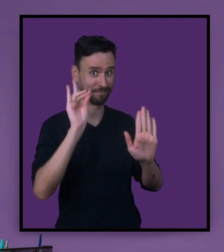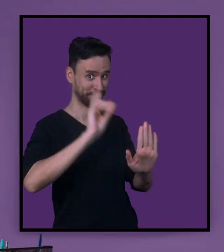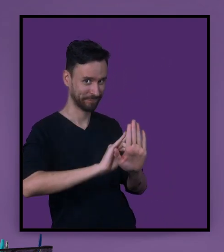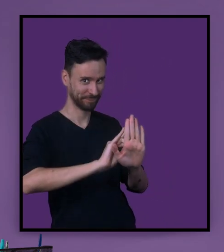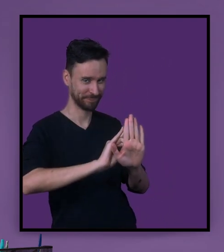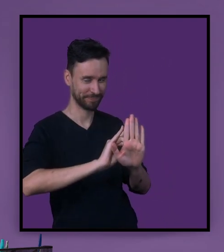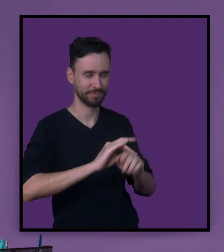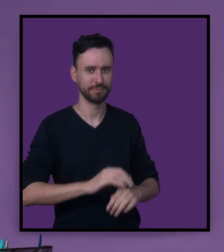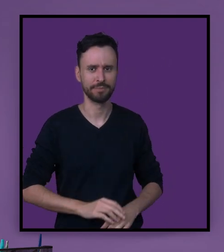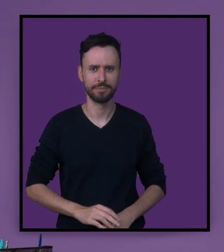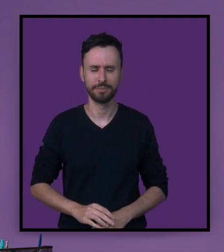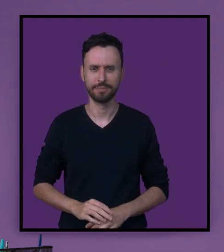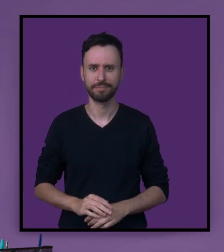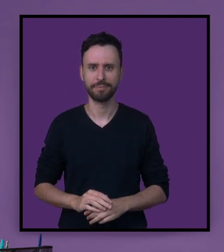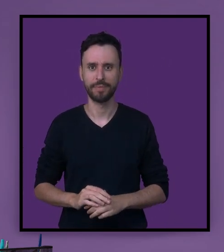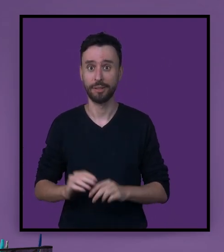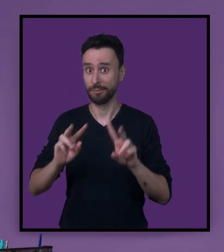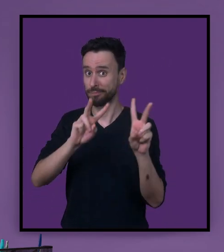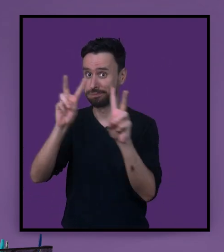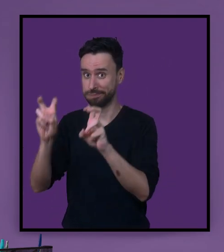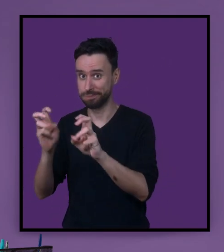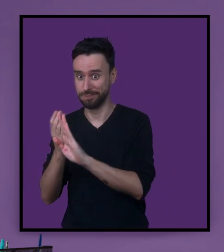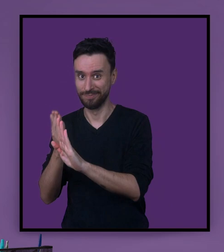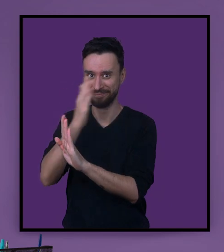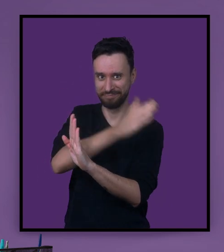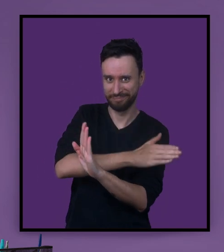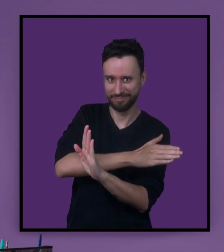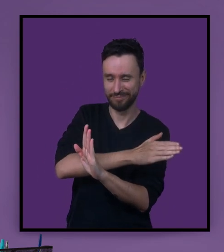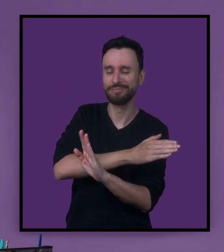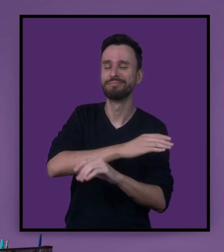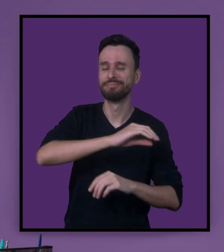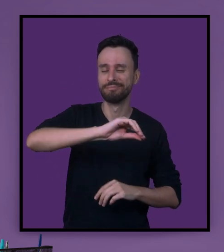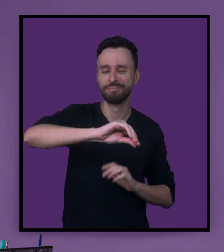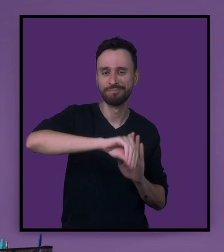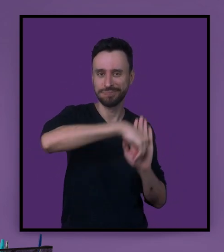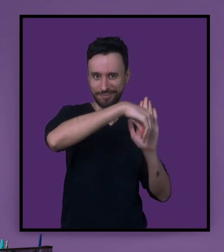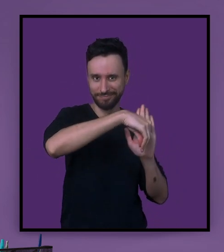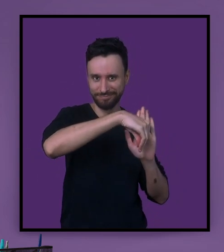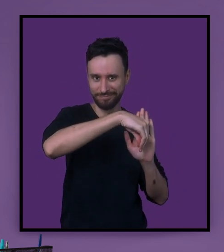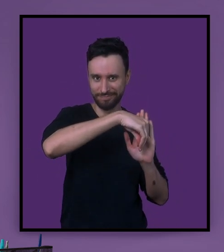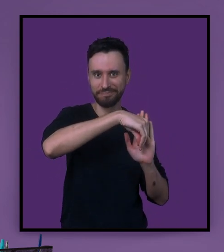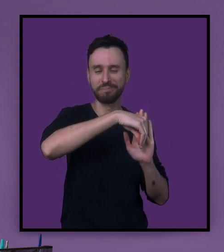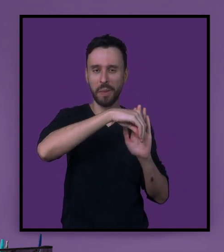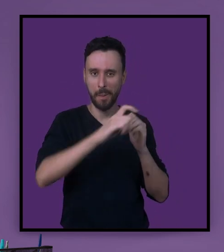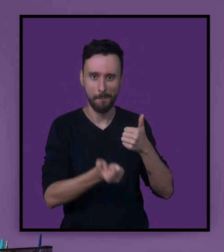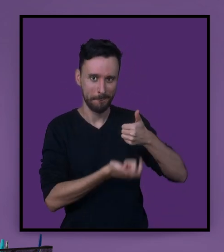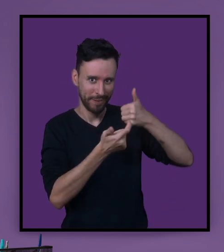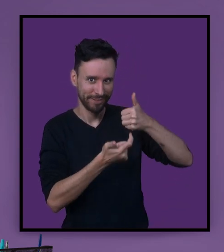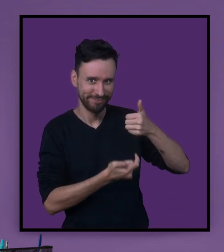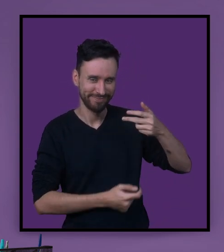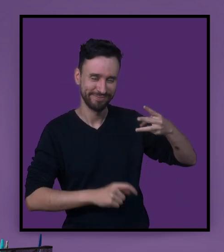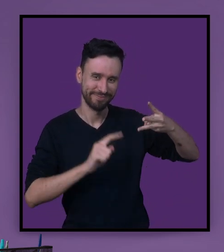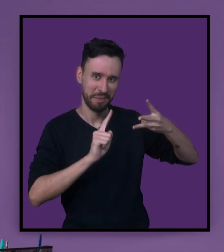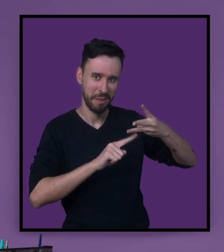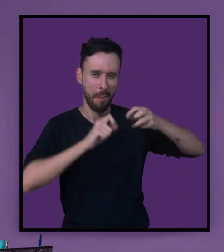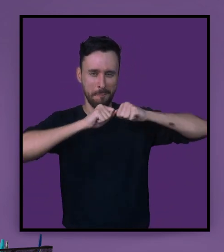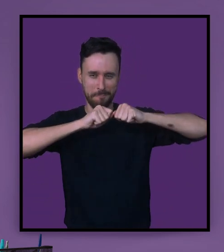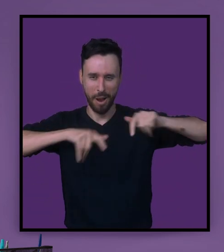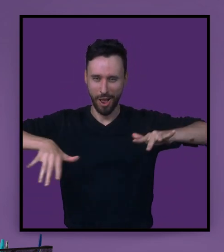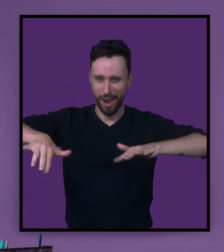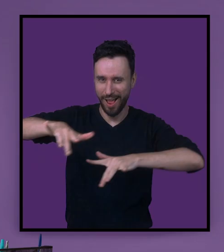catacrese. Mas, antes de falarmos sobre esse assunto, ative o sininho, curta